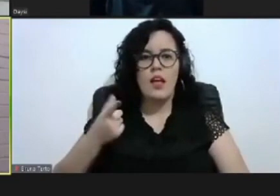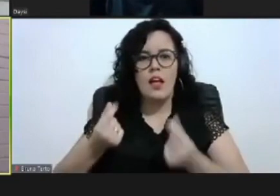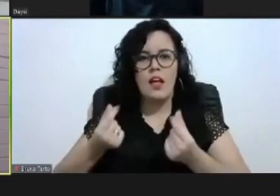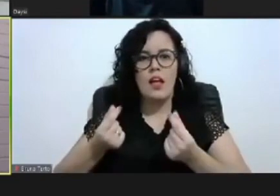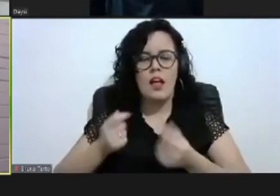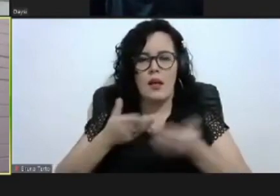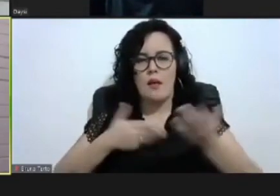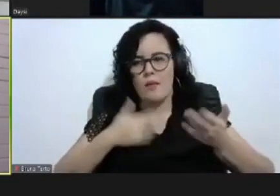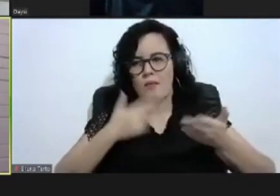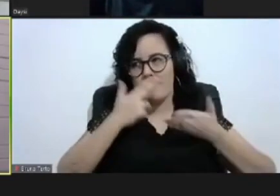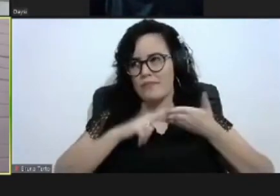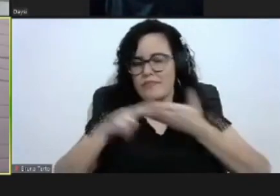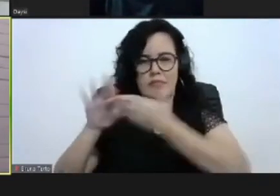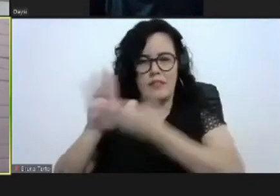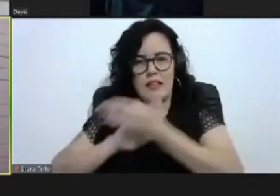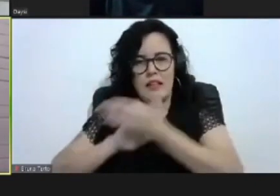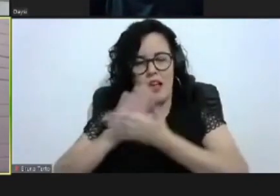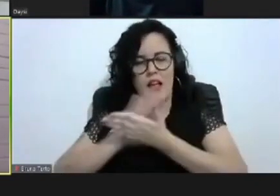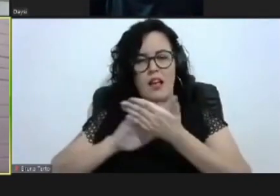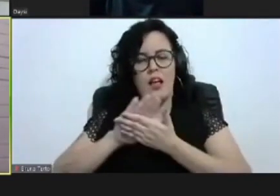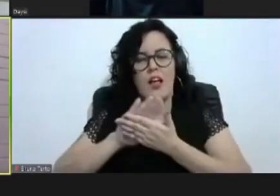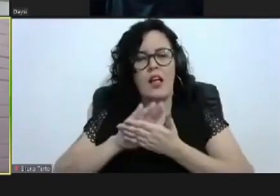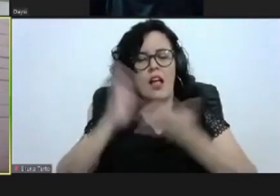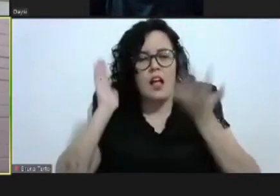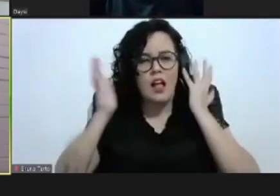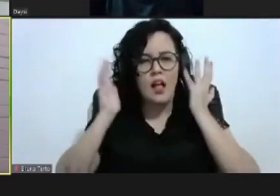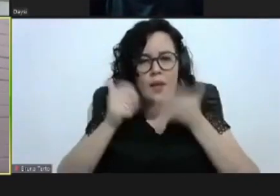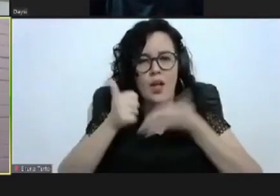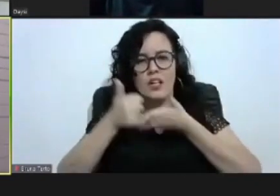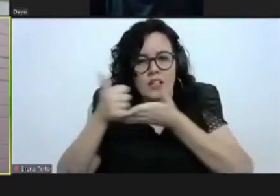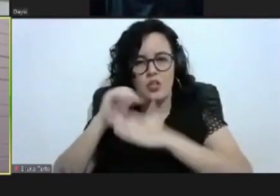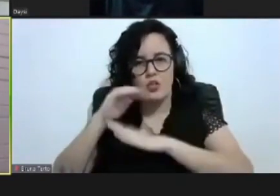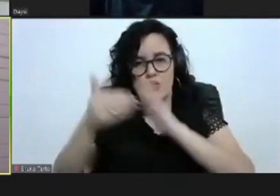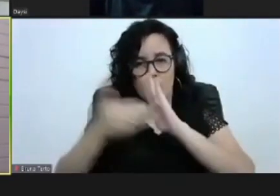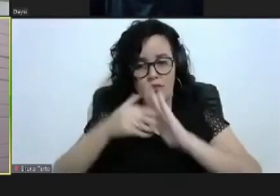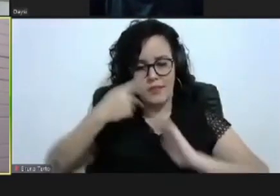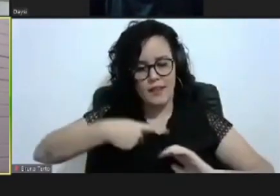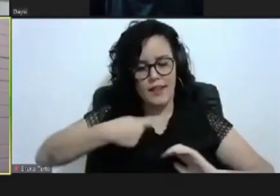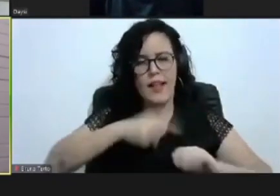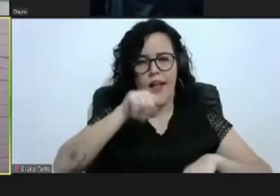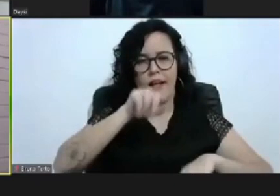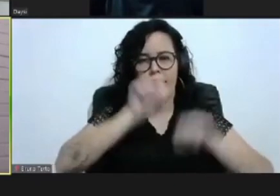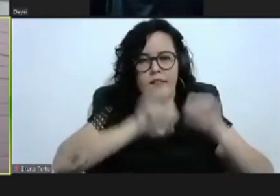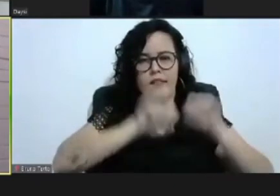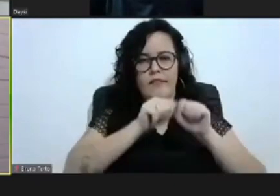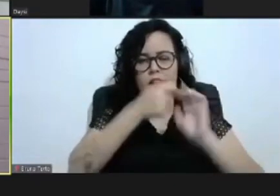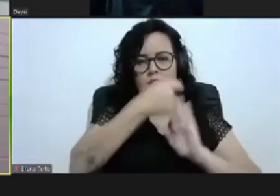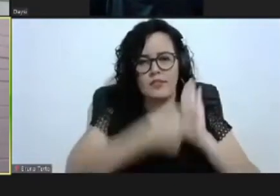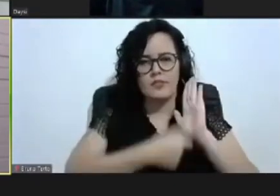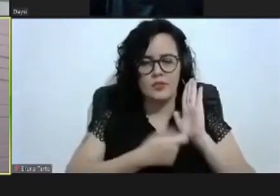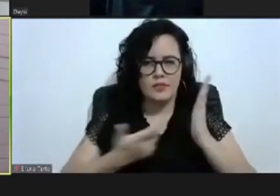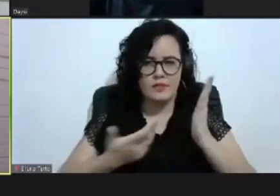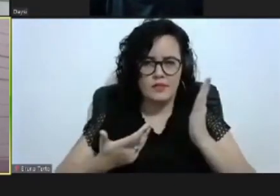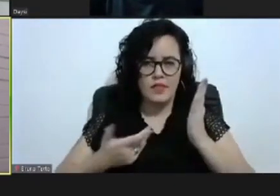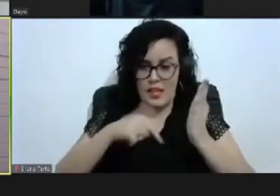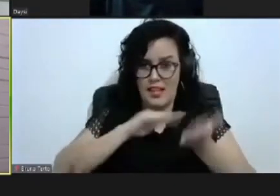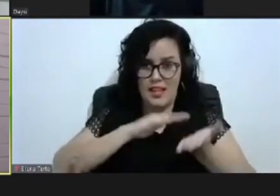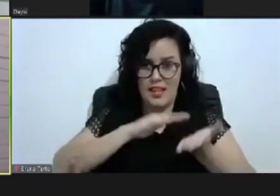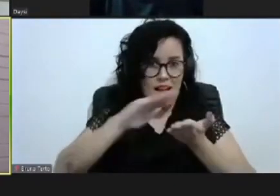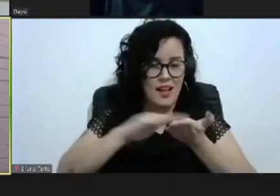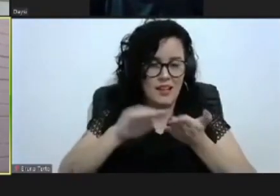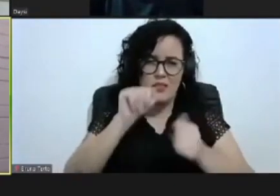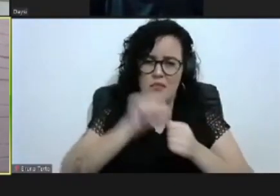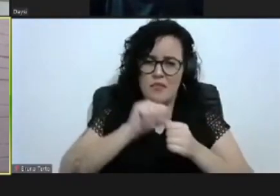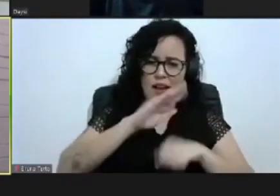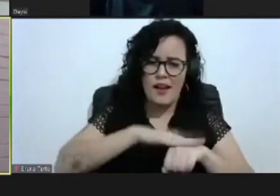porque o recebimento, a logística, a entrega, o shilling, que é todo das editoras. Então, você pode ter toda essa despesa, faz, entrega,